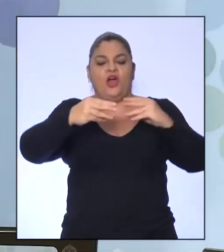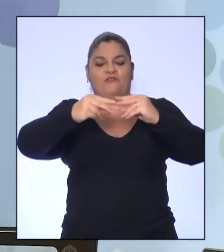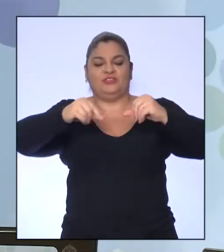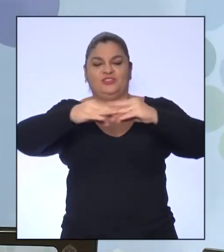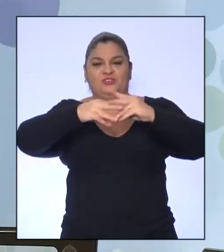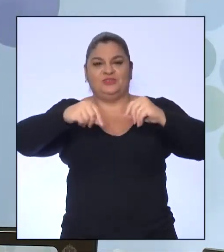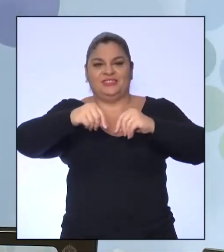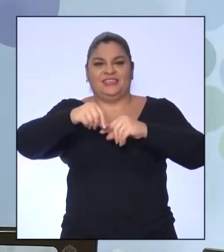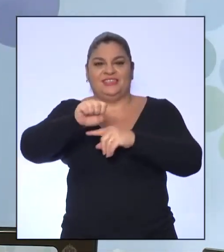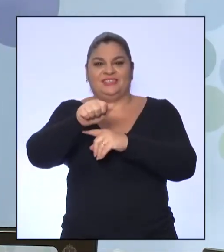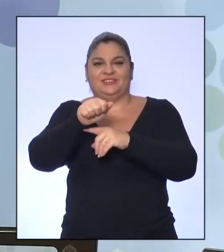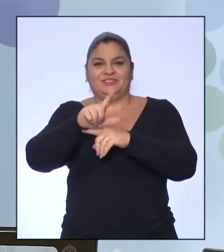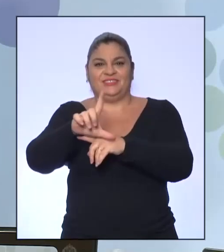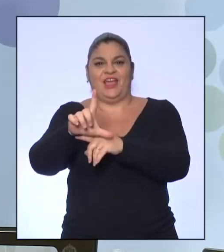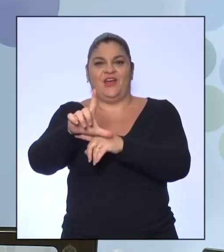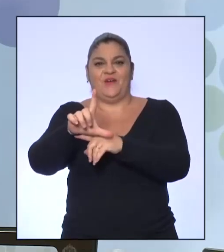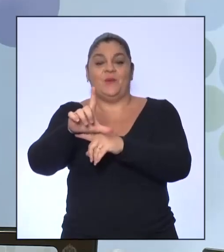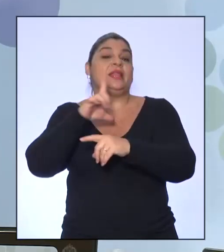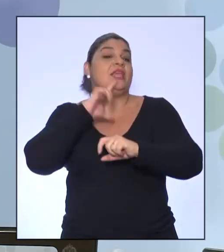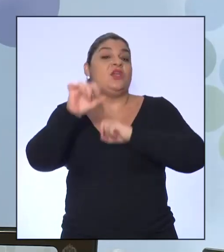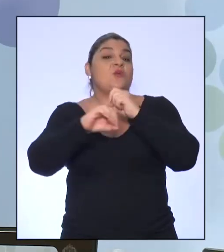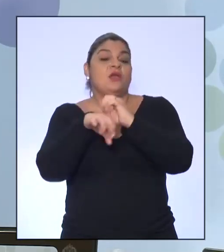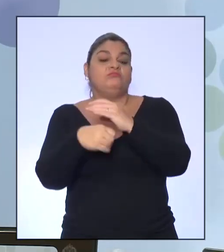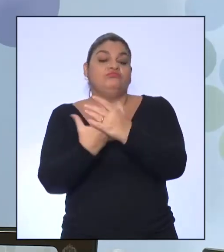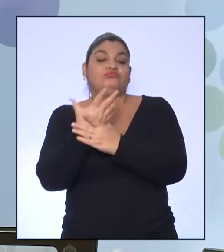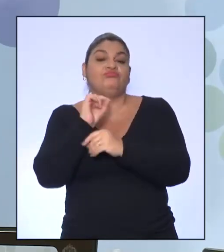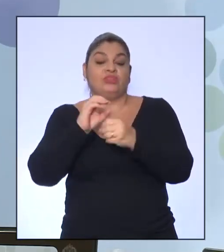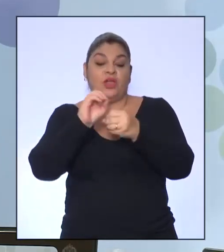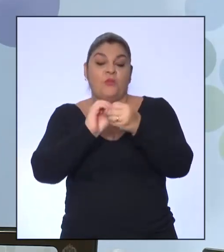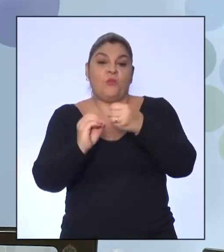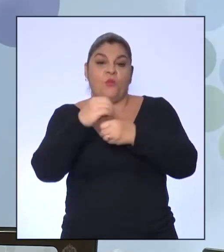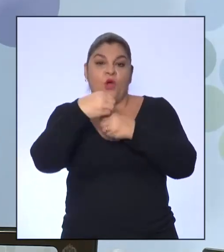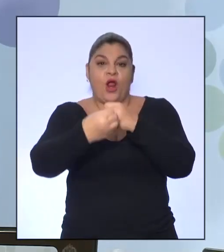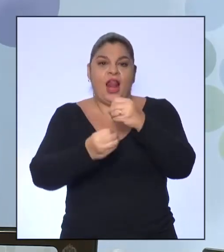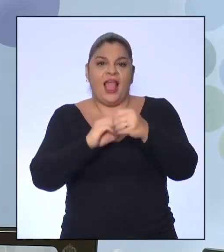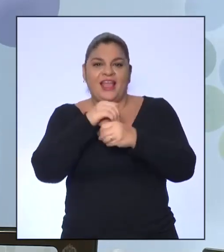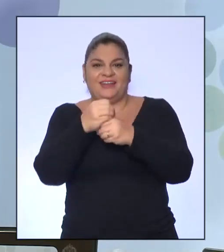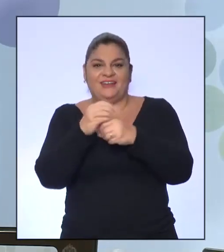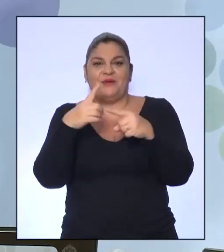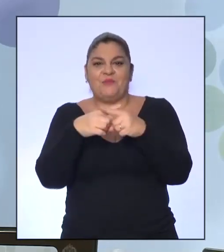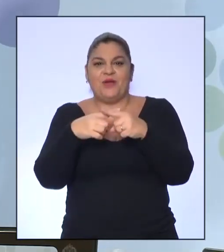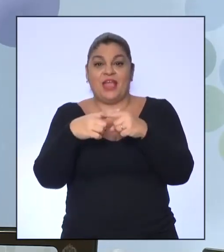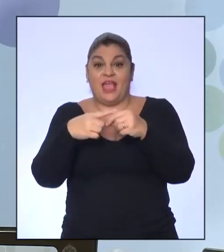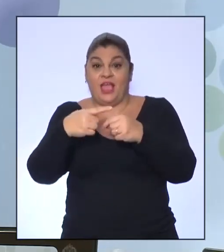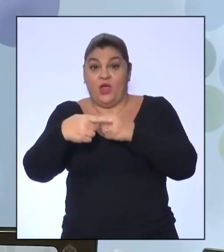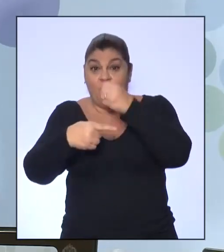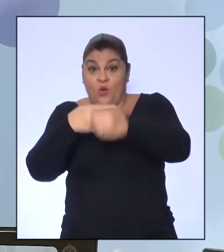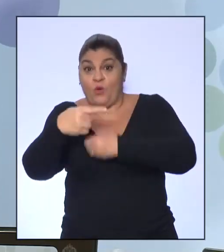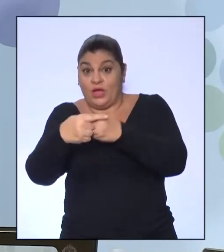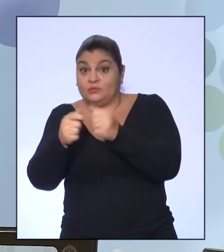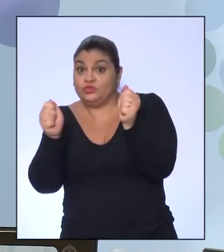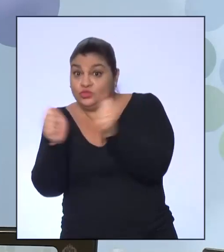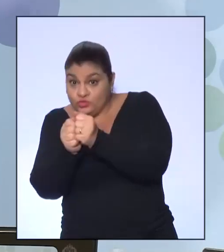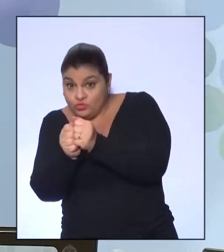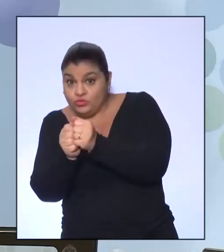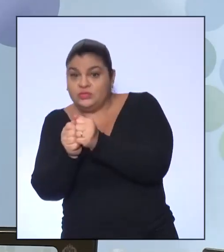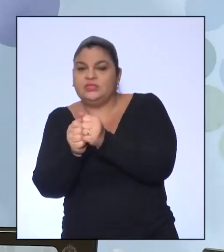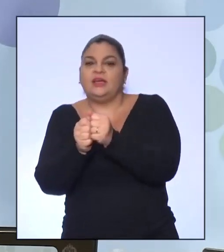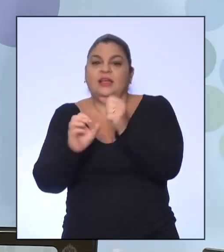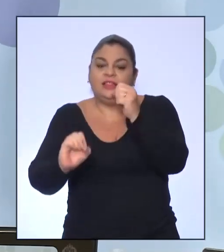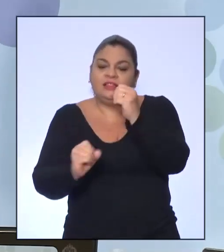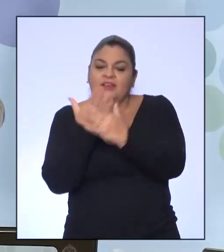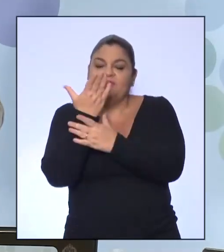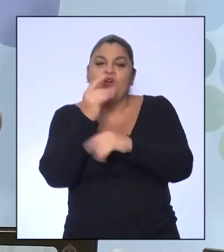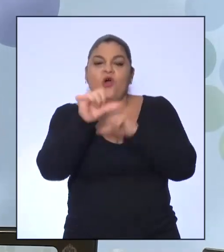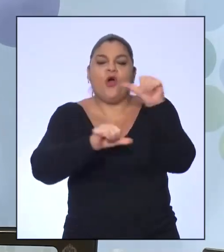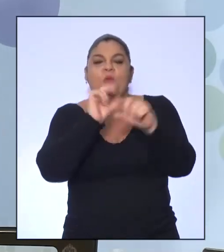eu tenho uma molécula. Átomos, quando se juntam, formam moléculas. Quando estão separados, são átomos. Quando estão juntos, são